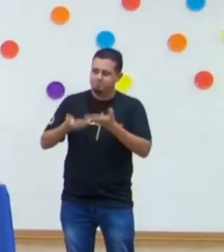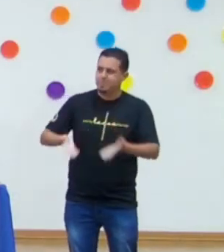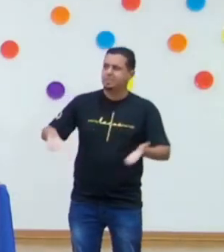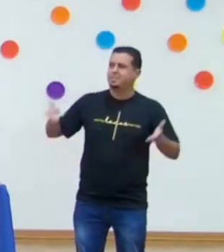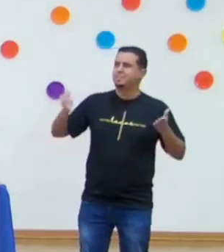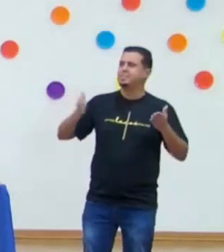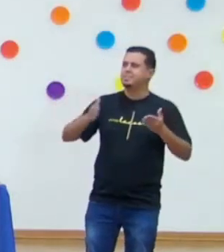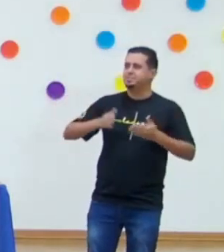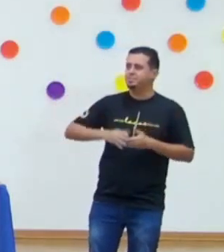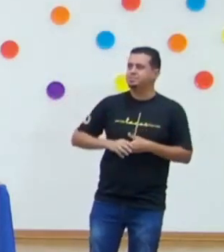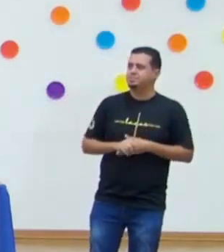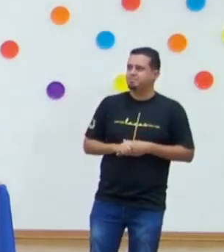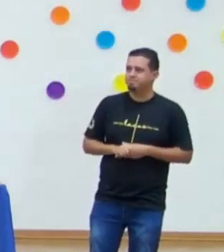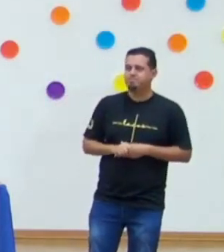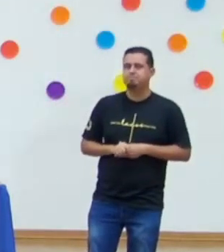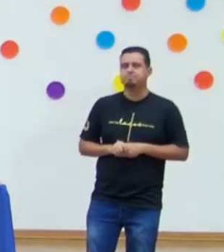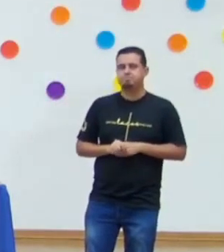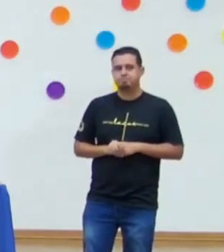presente aqui.